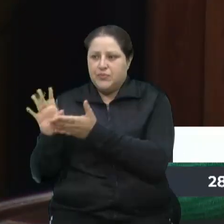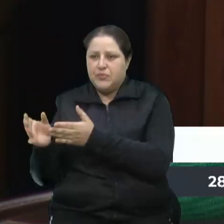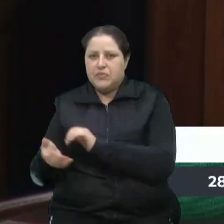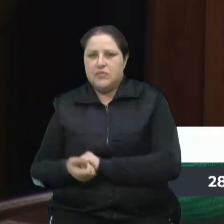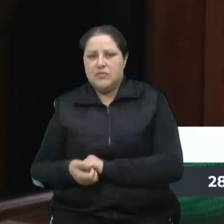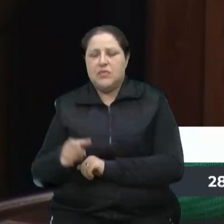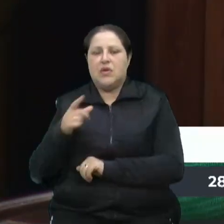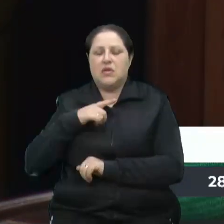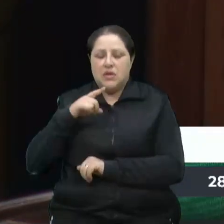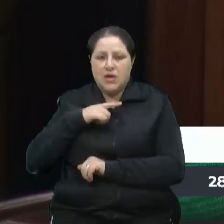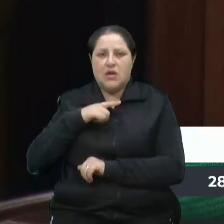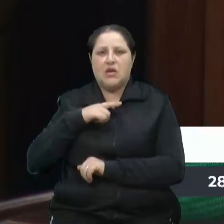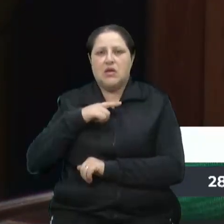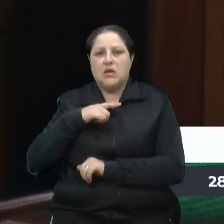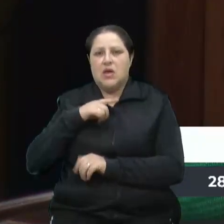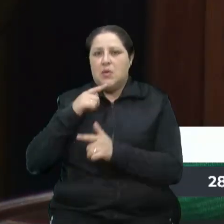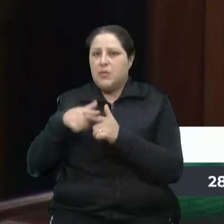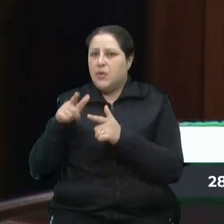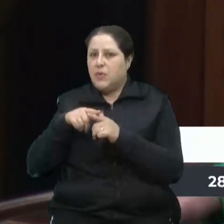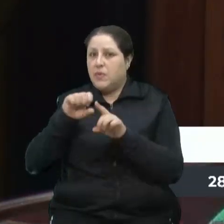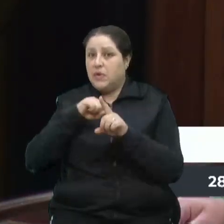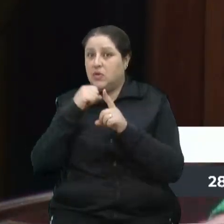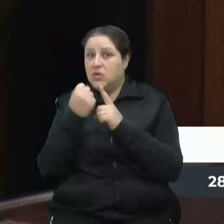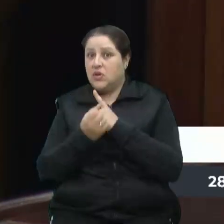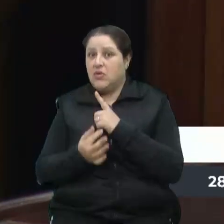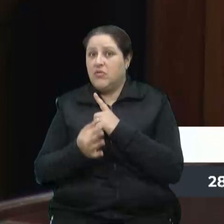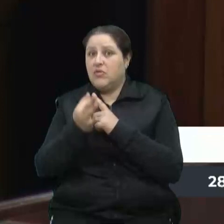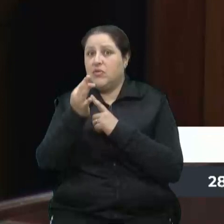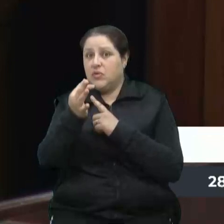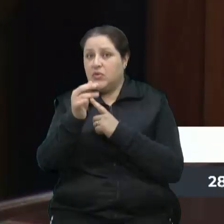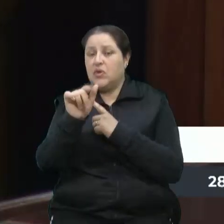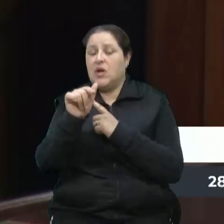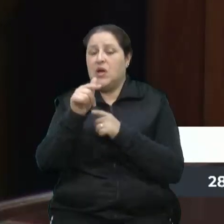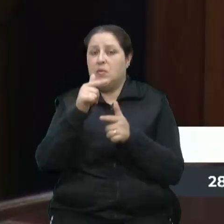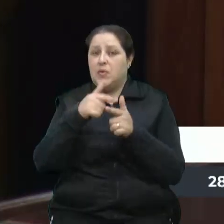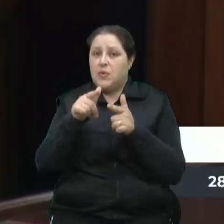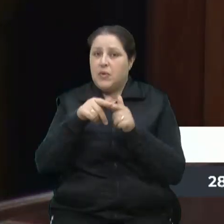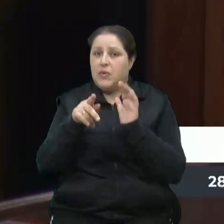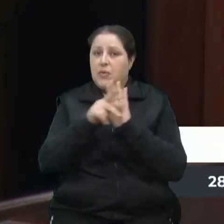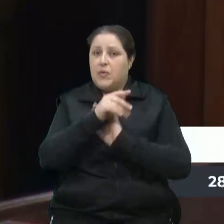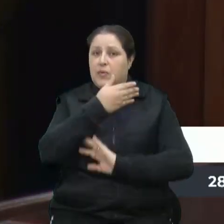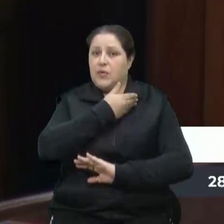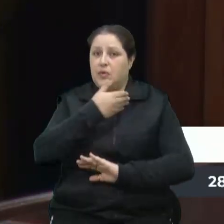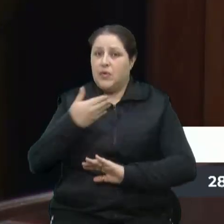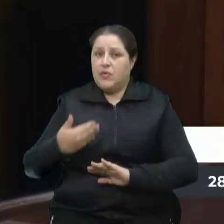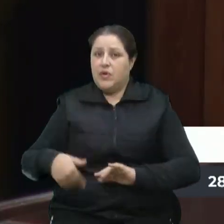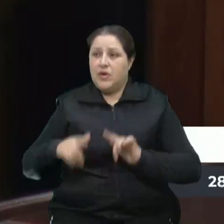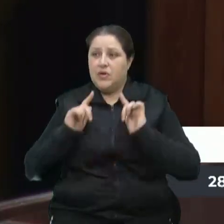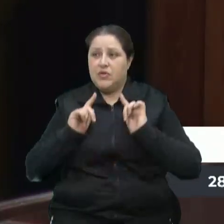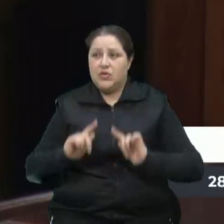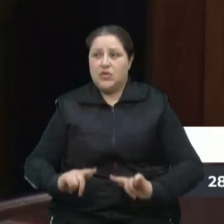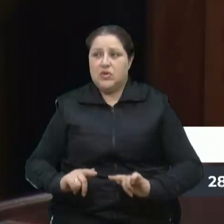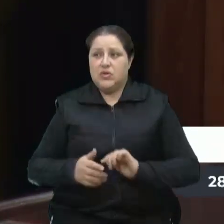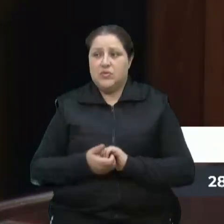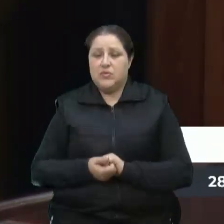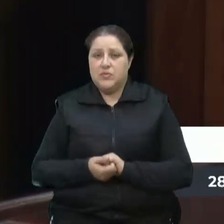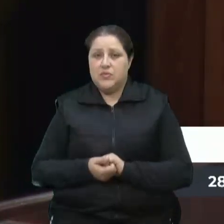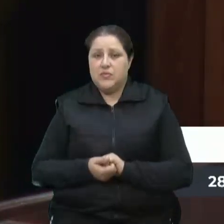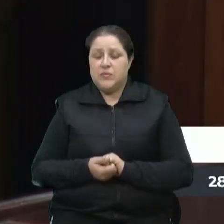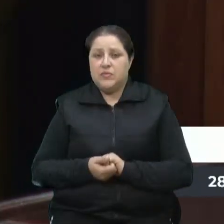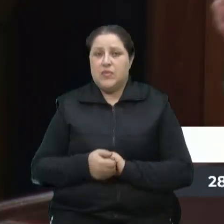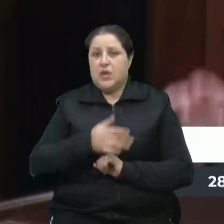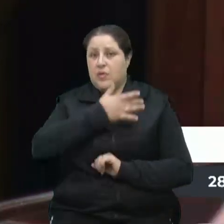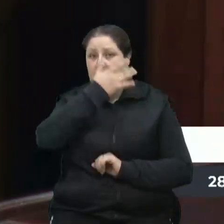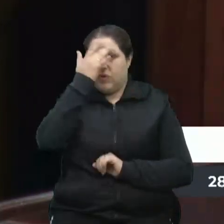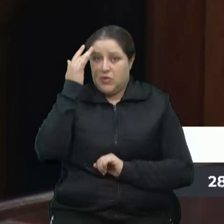causar ali na frente irá virar um problema da gestão, queira o prefeito ou não. Essas pessoas irão